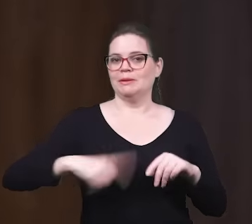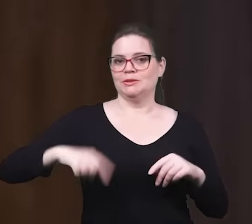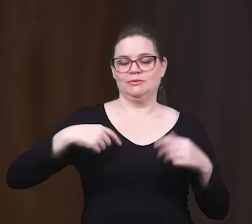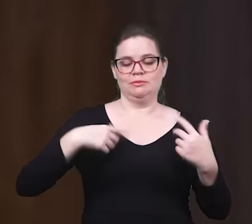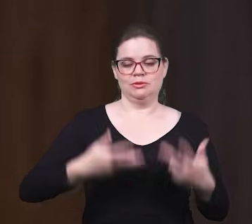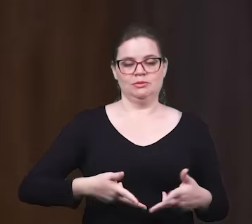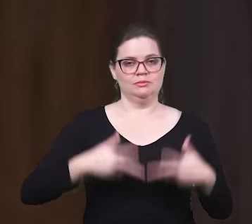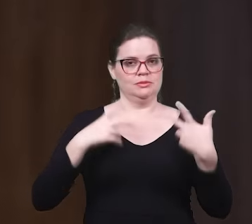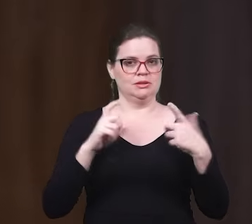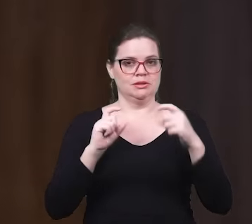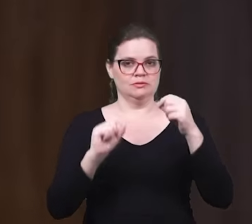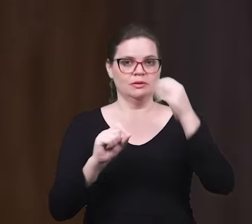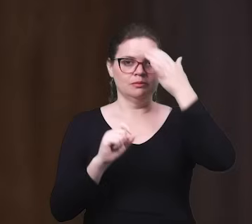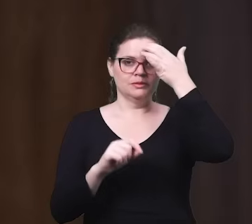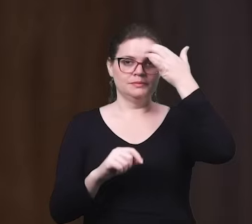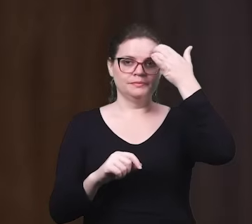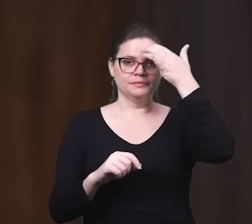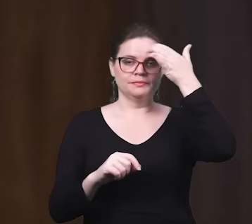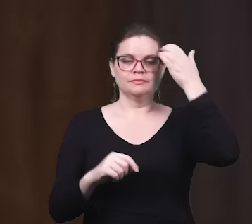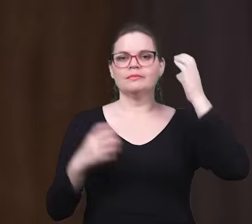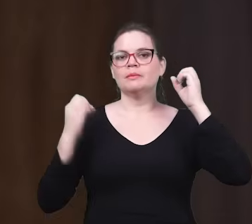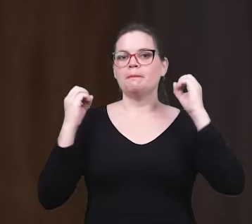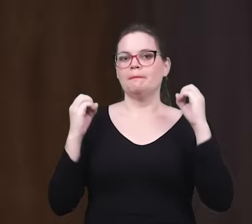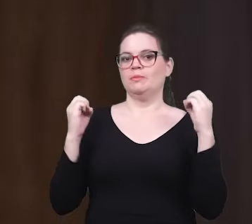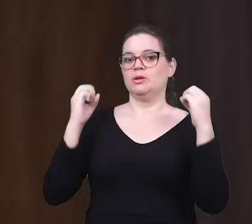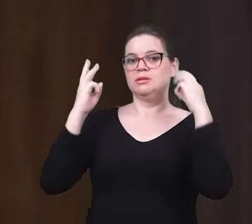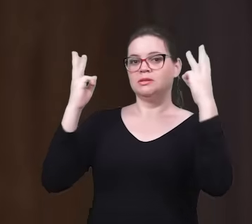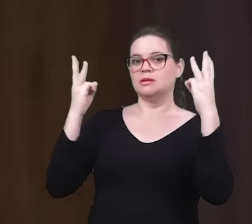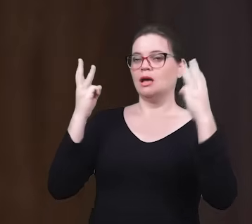Moisés foi clamar ao Senhor,